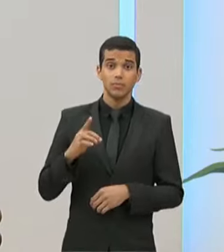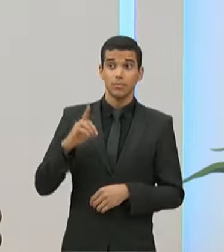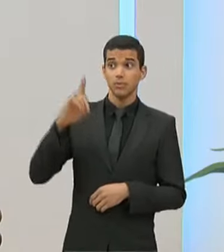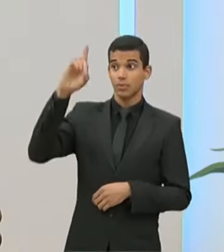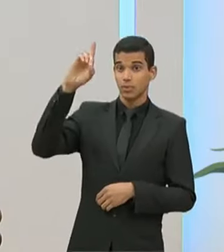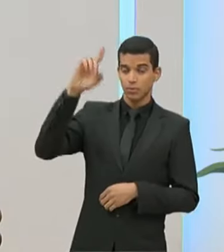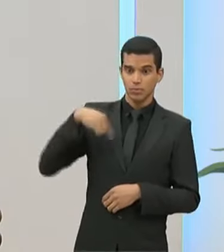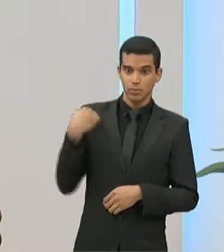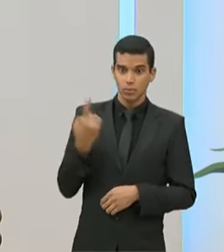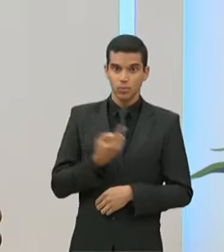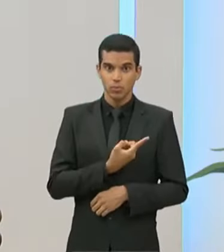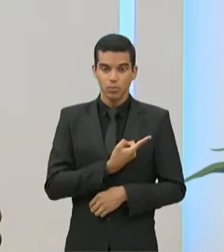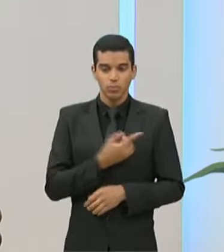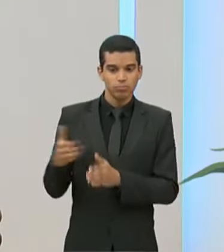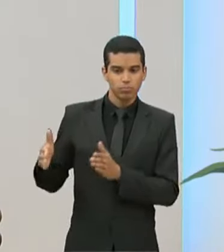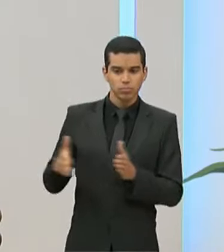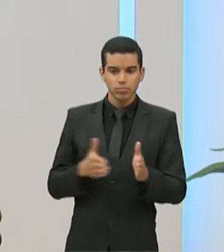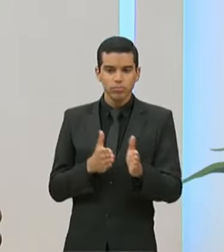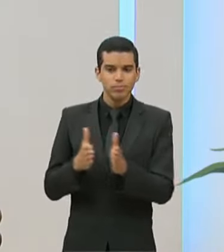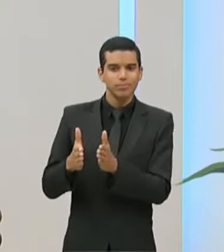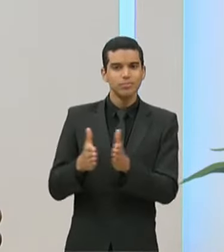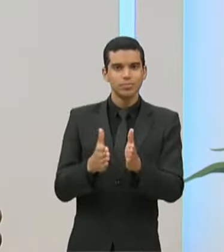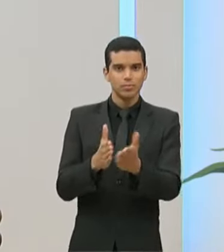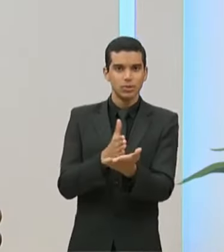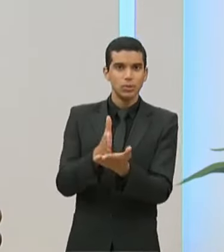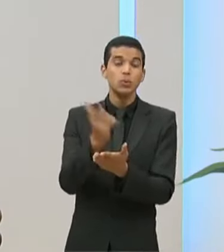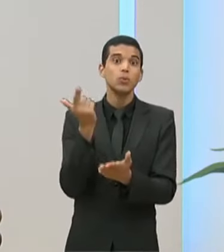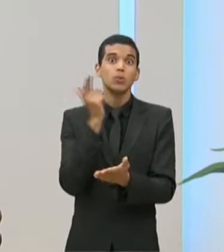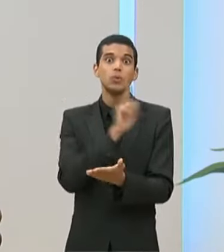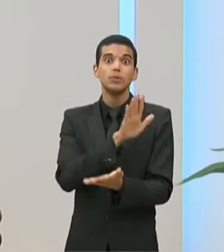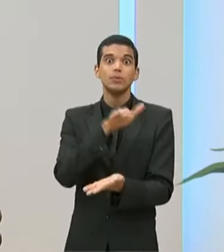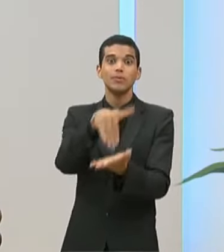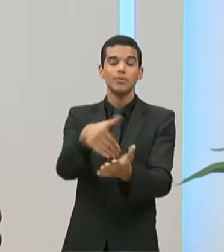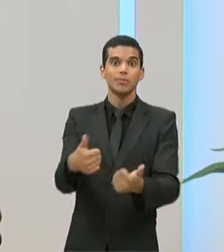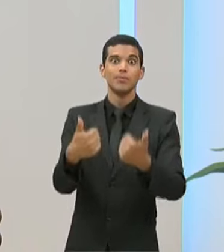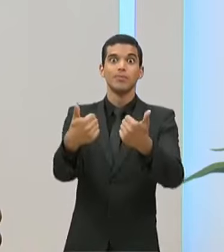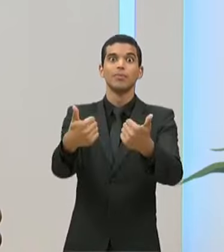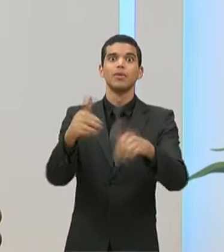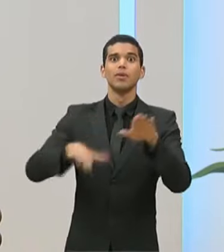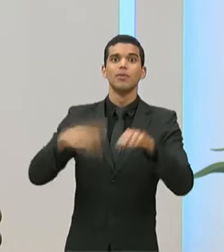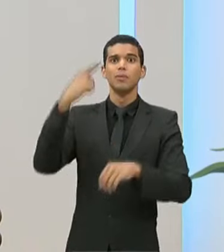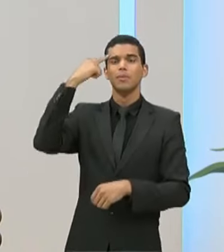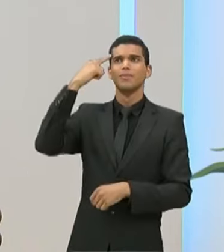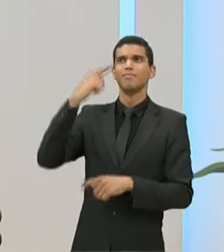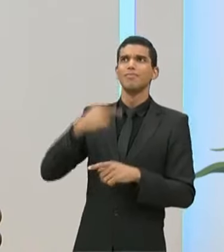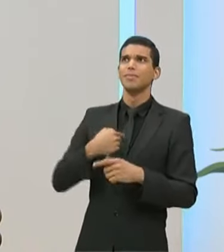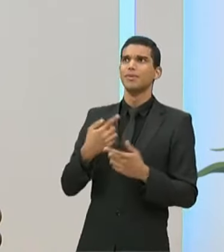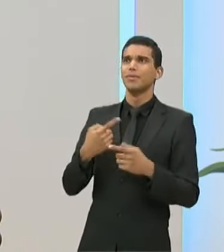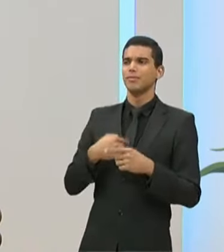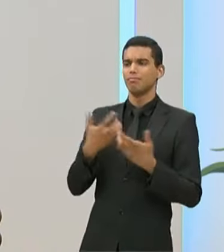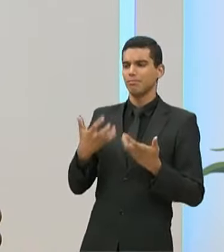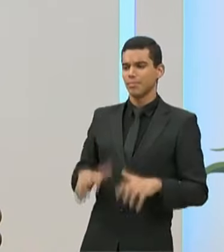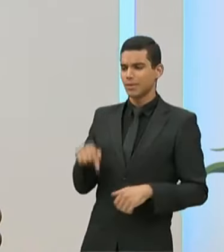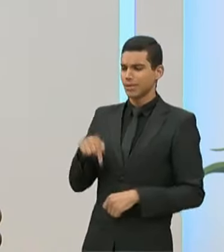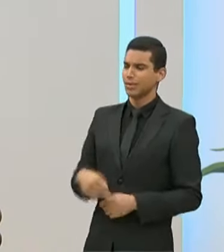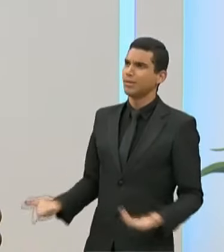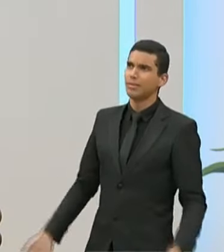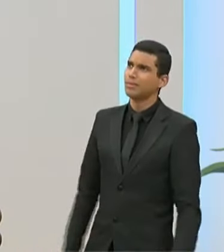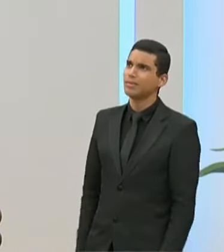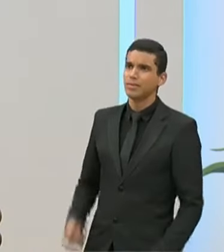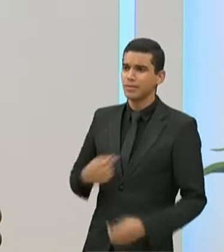Deus para que haja frutificação na nossa vida seja uma coisa que a gente diga: eu não queria estar aqui,